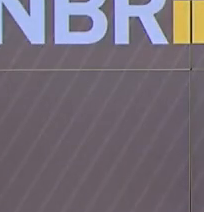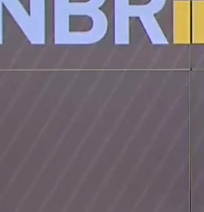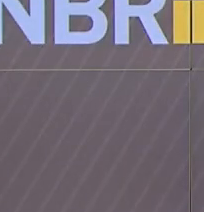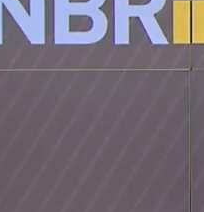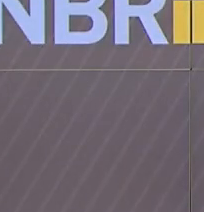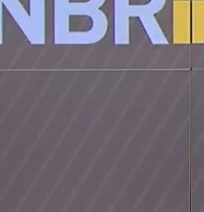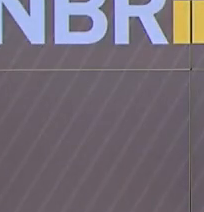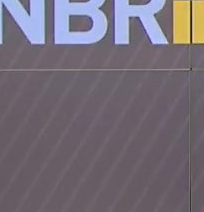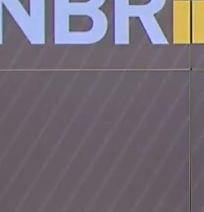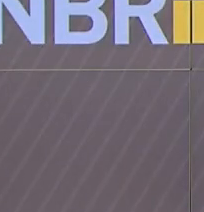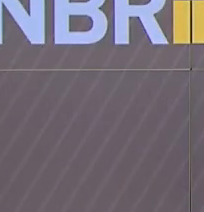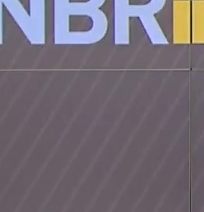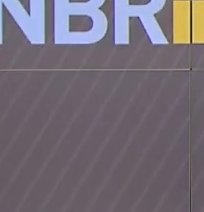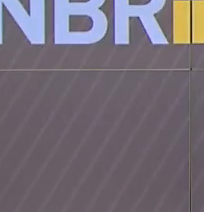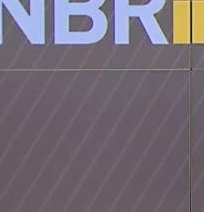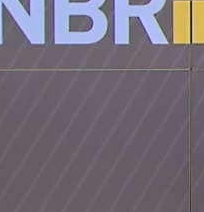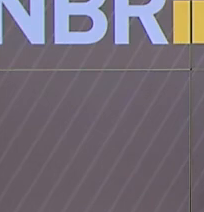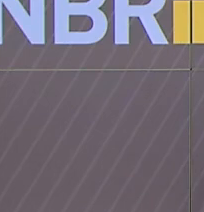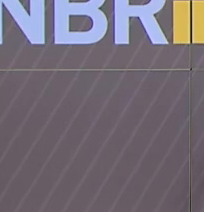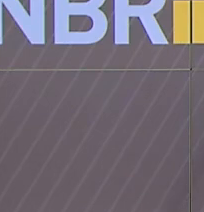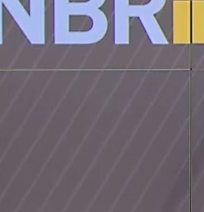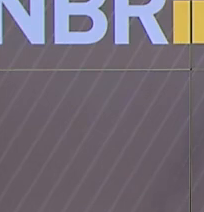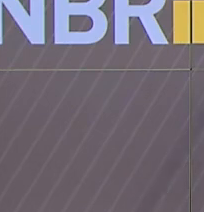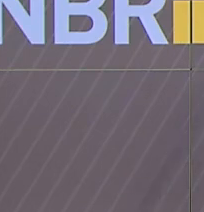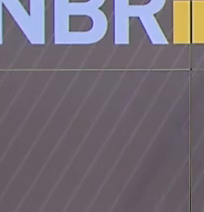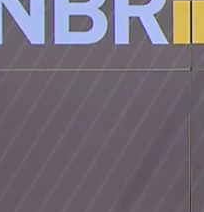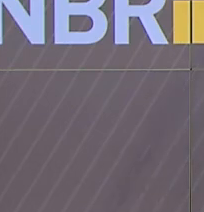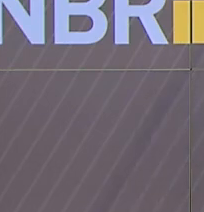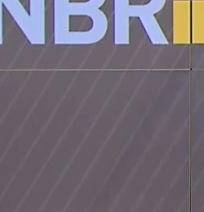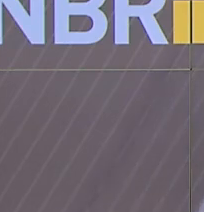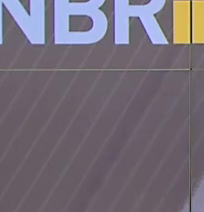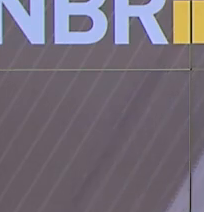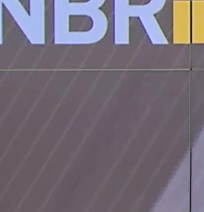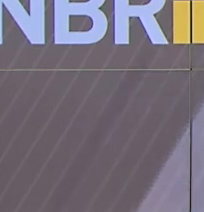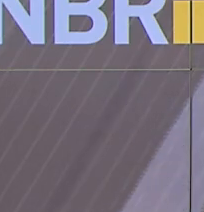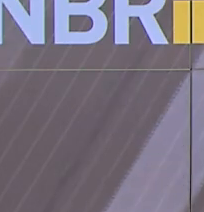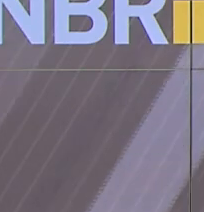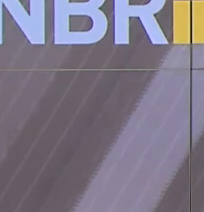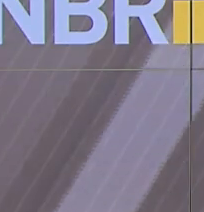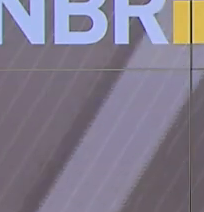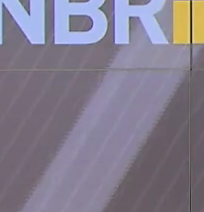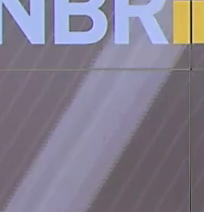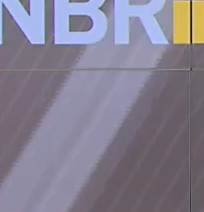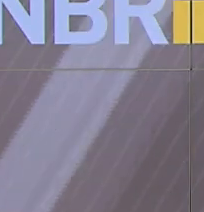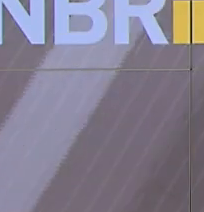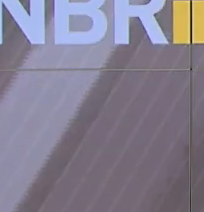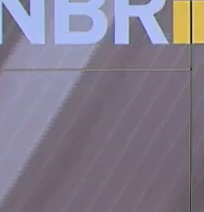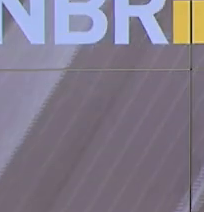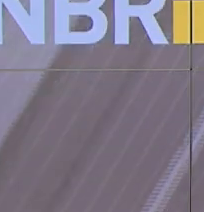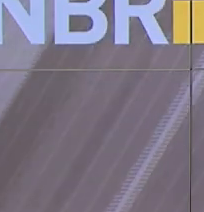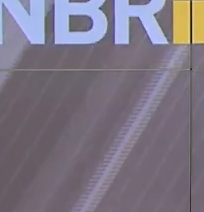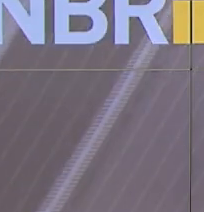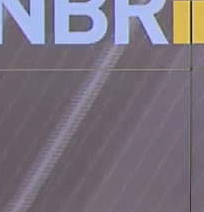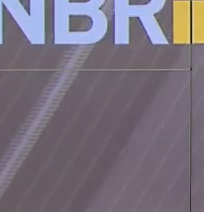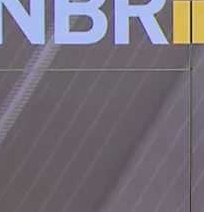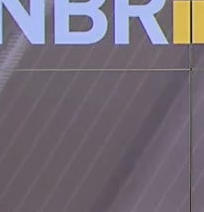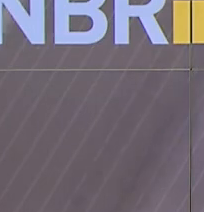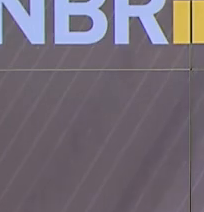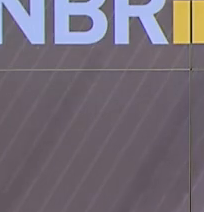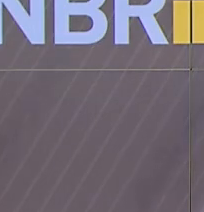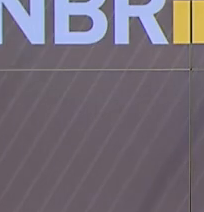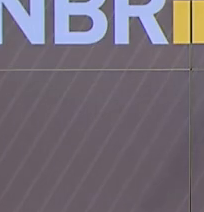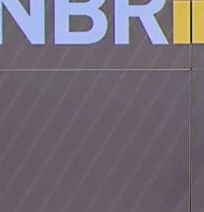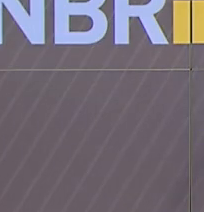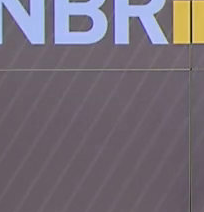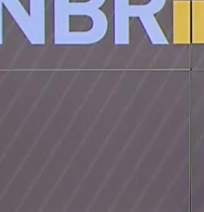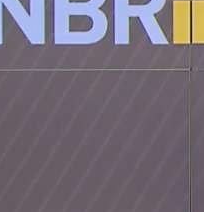a abertura do Fórum Global da Criança na América do Sul. O presidente Michel Temer participou desse evento. A gente fica